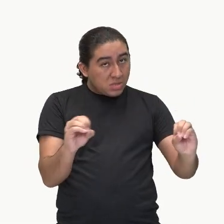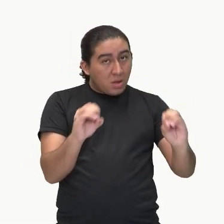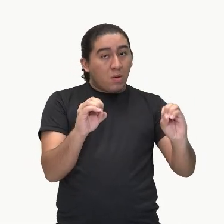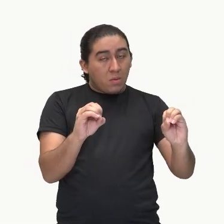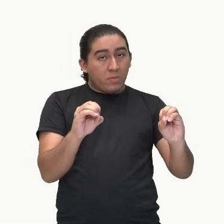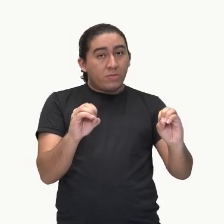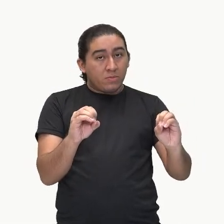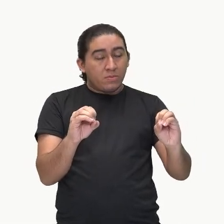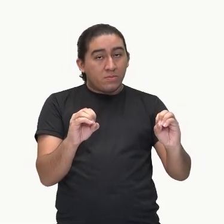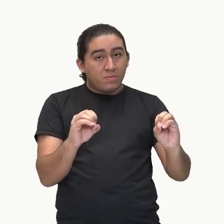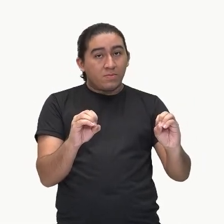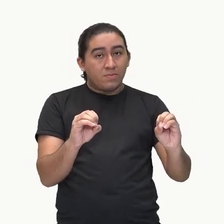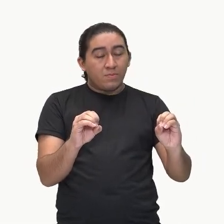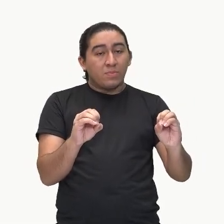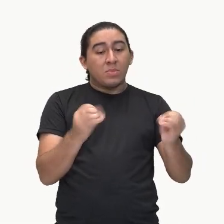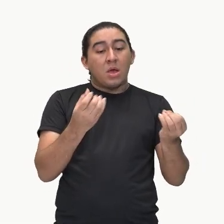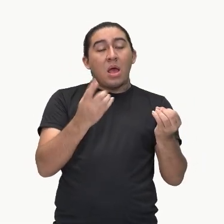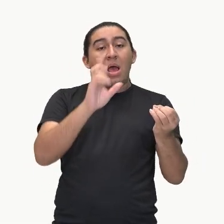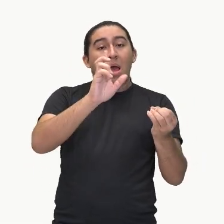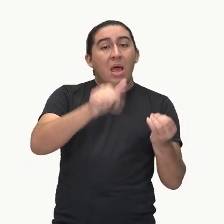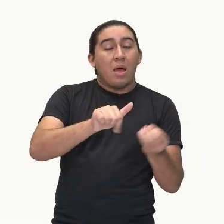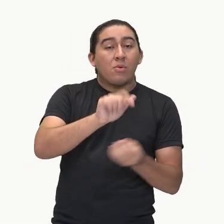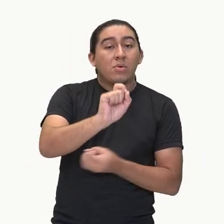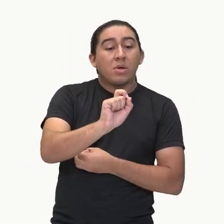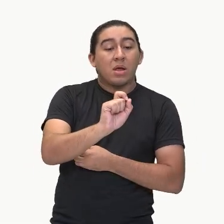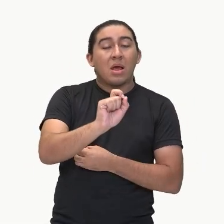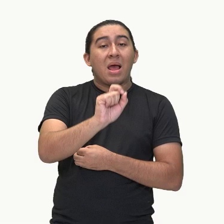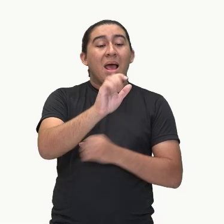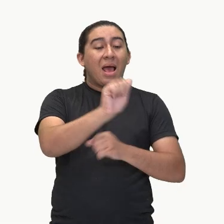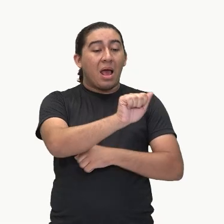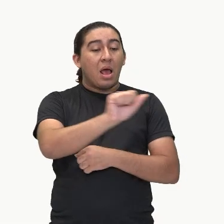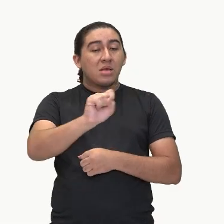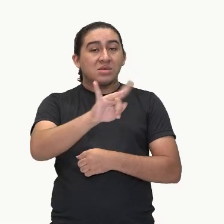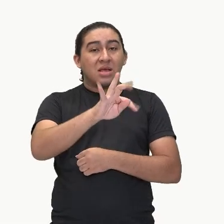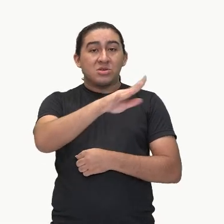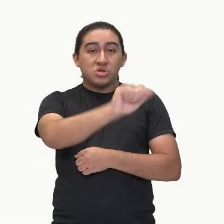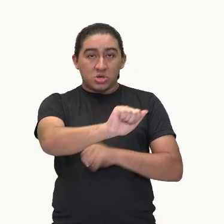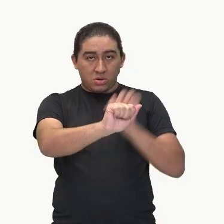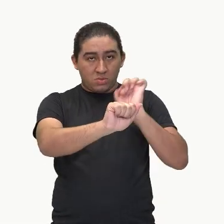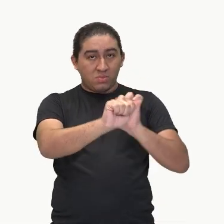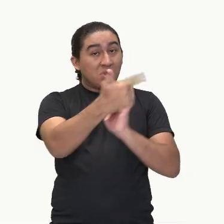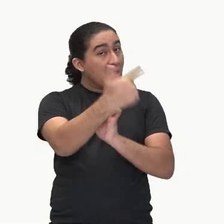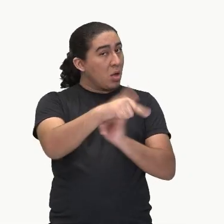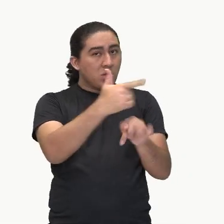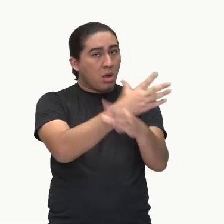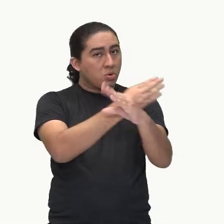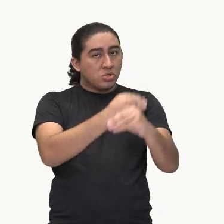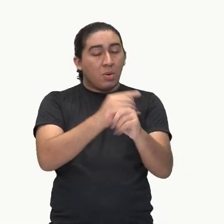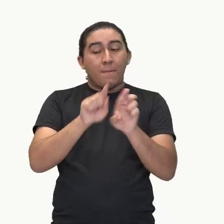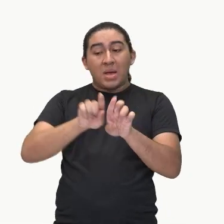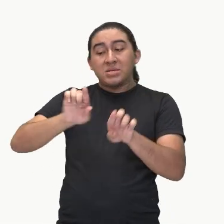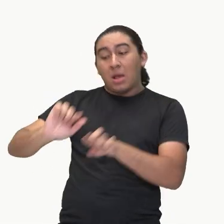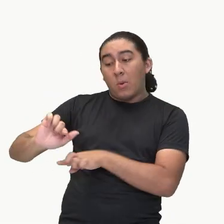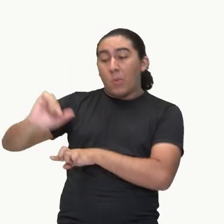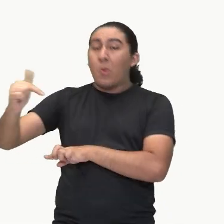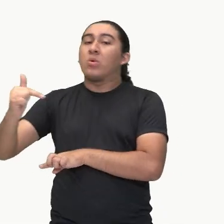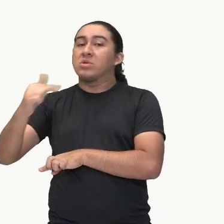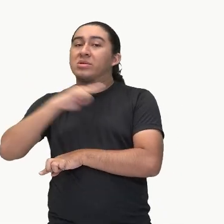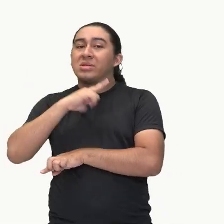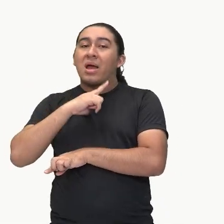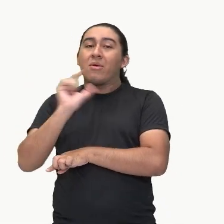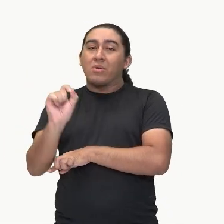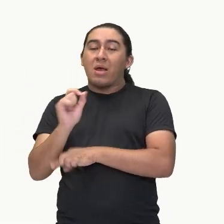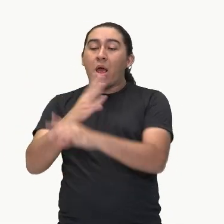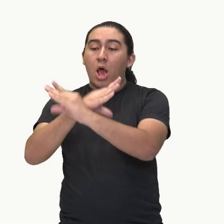coordenada assindética, não tem conjunção. Mas a segunda é iniciada pela